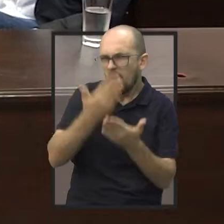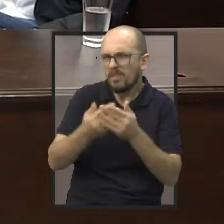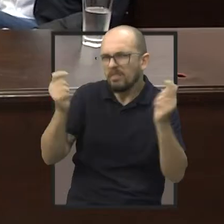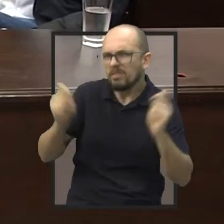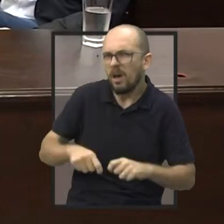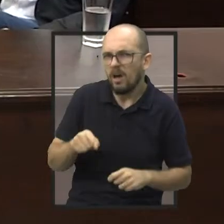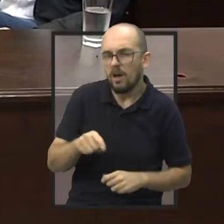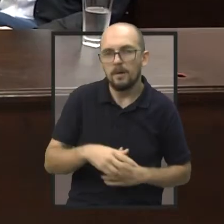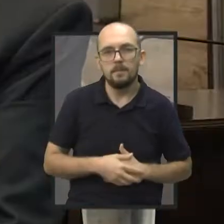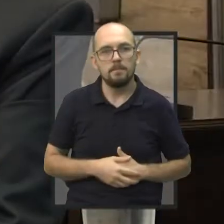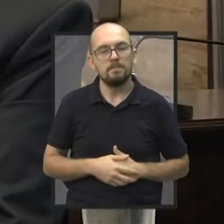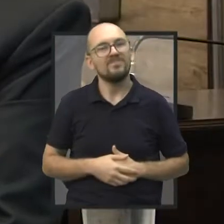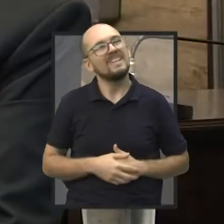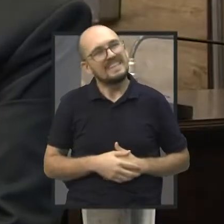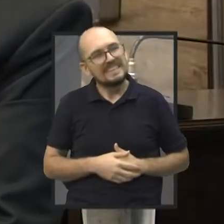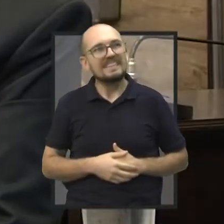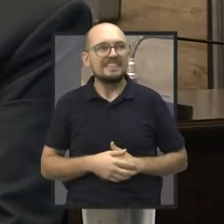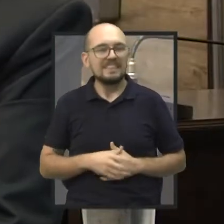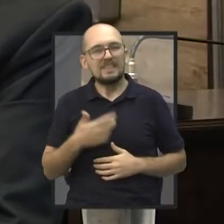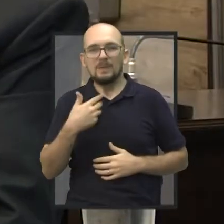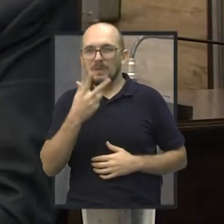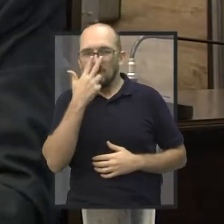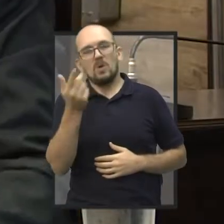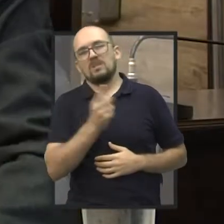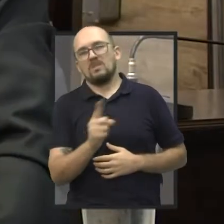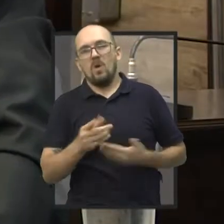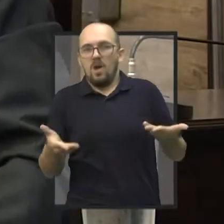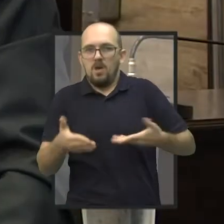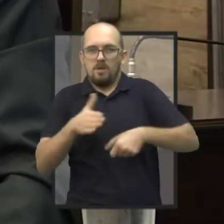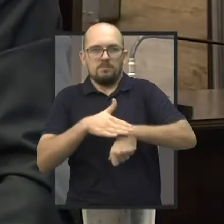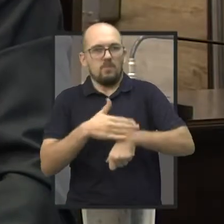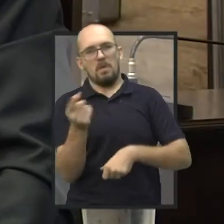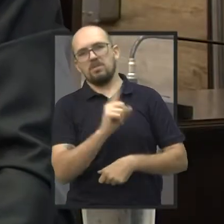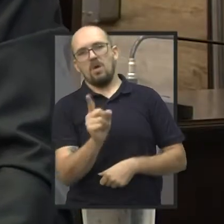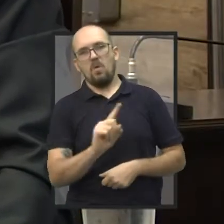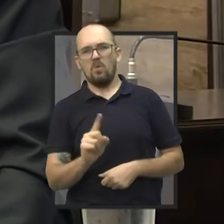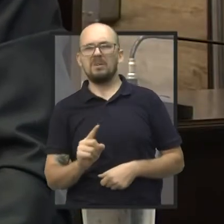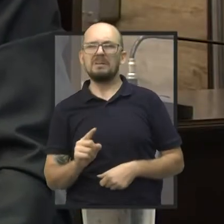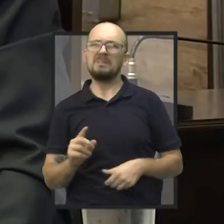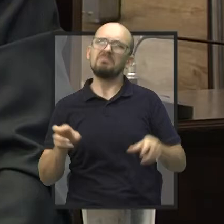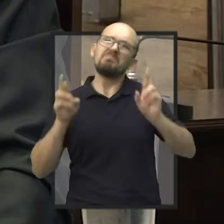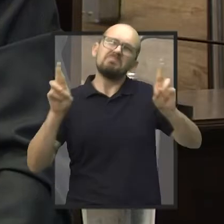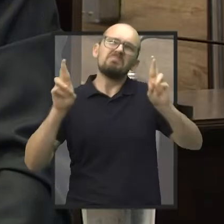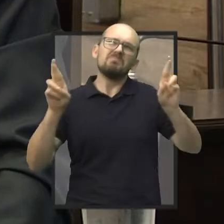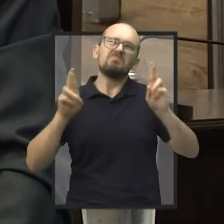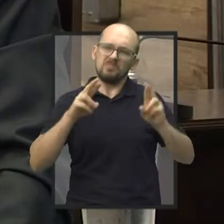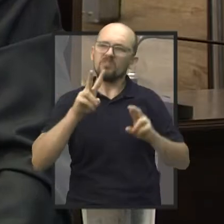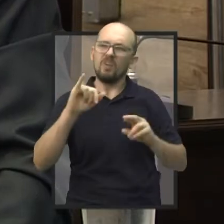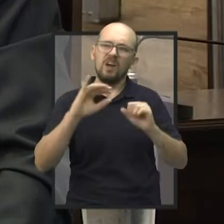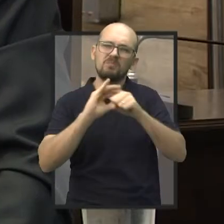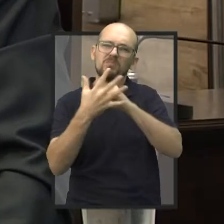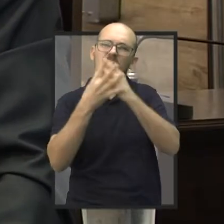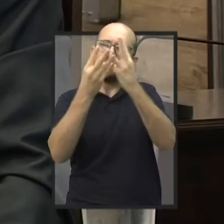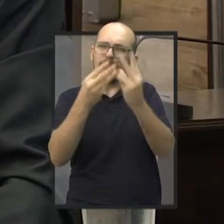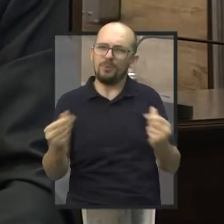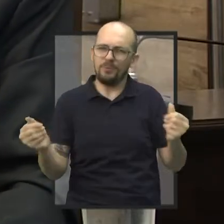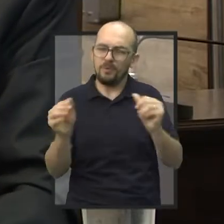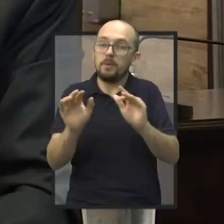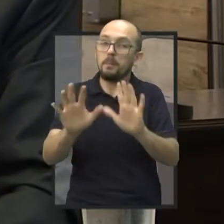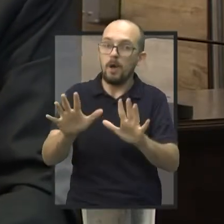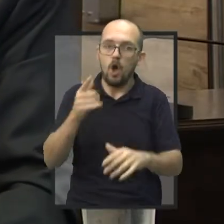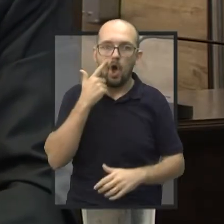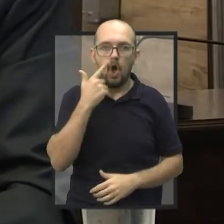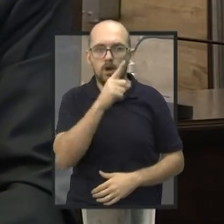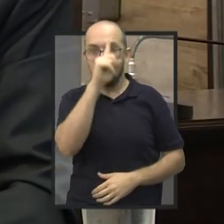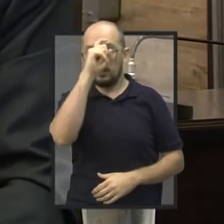Não, eu acho que não, porque, assim, veja bem, no momento não, né? Tomara até que nem seja necessário, porque nós temos hoje 10 leitos